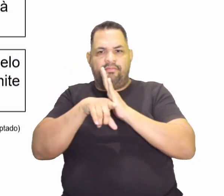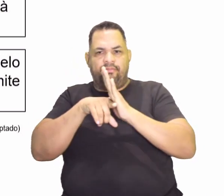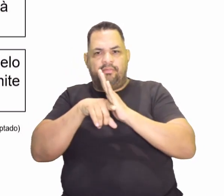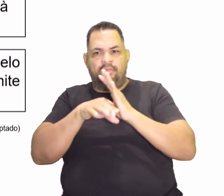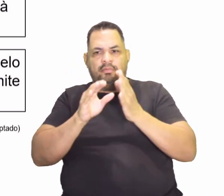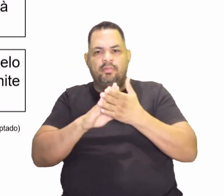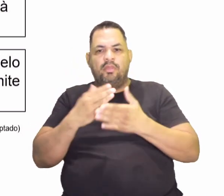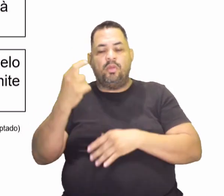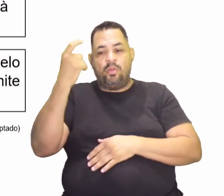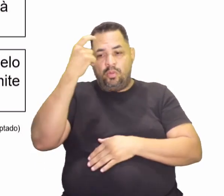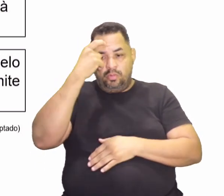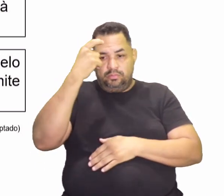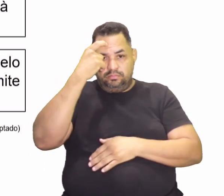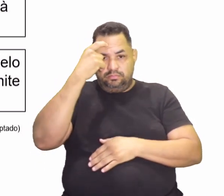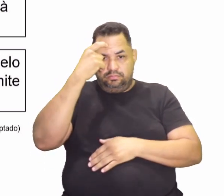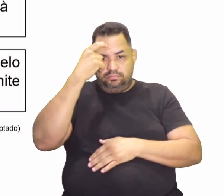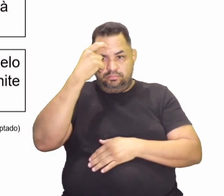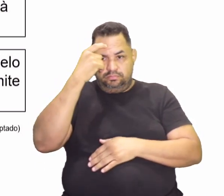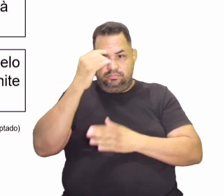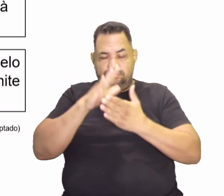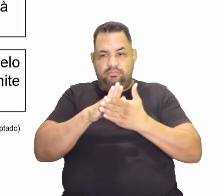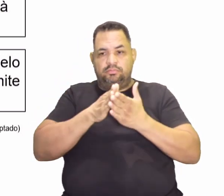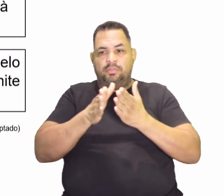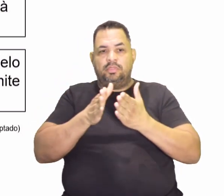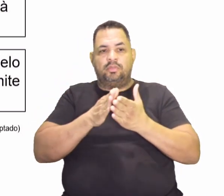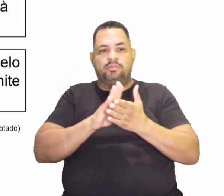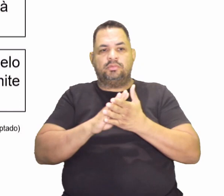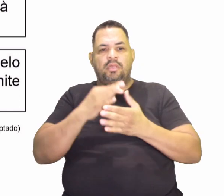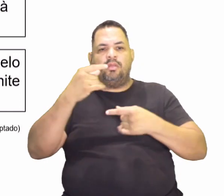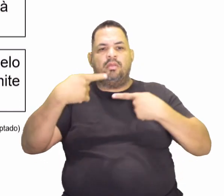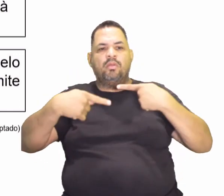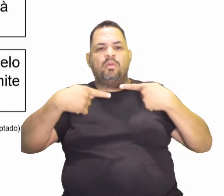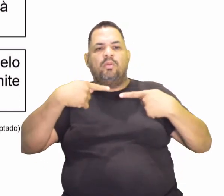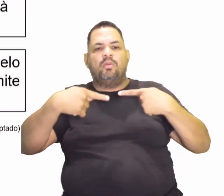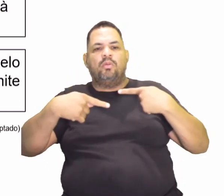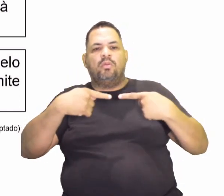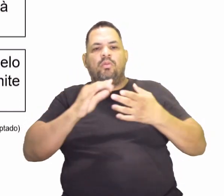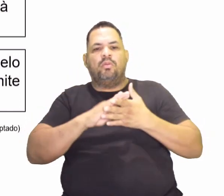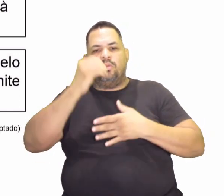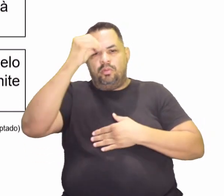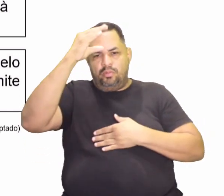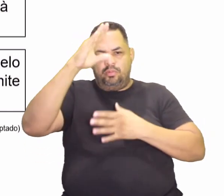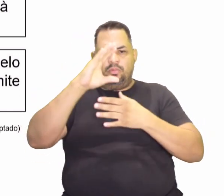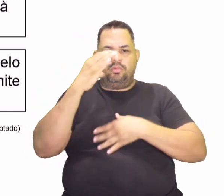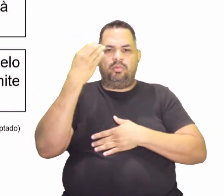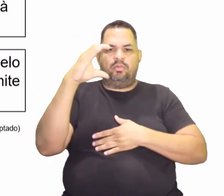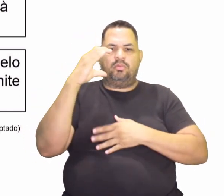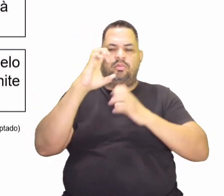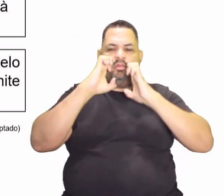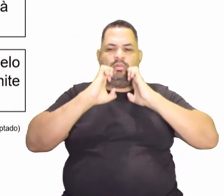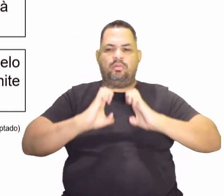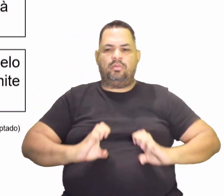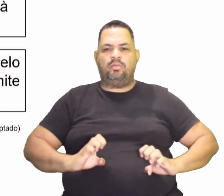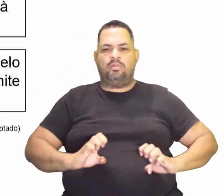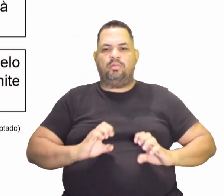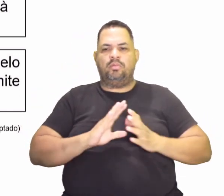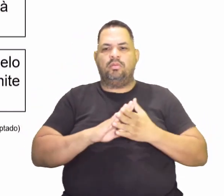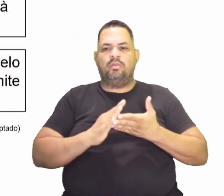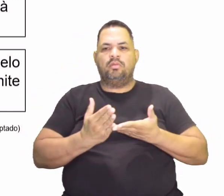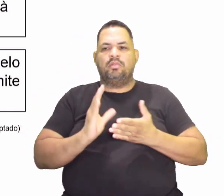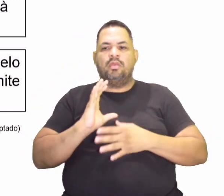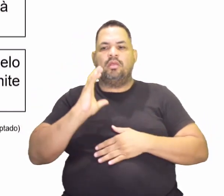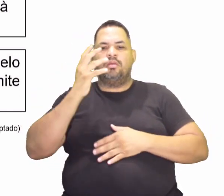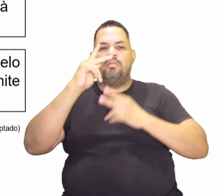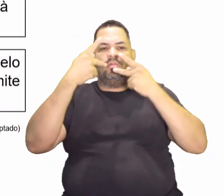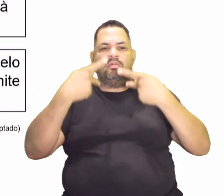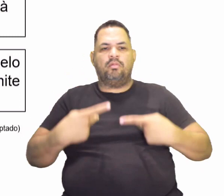como a consciência. E abre o caminho para o quê? A discussão sobre o conhecimento, ciência e ética, e enfatizou a